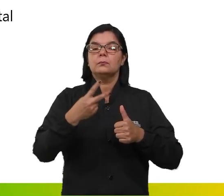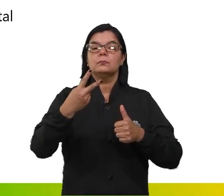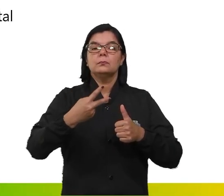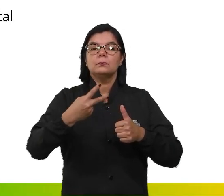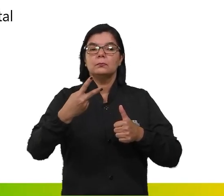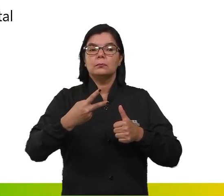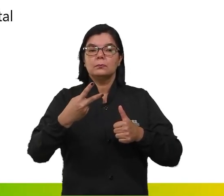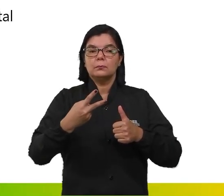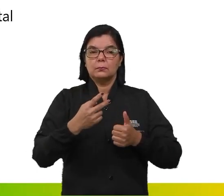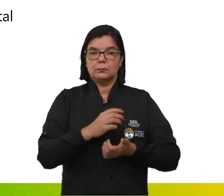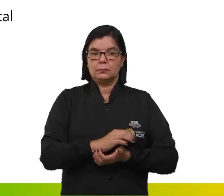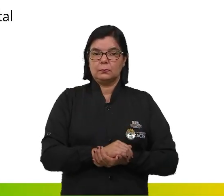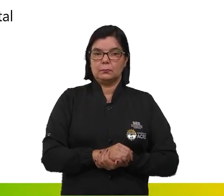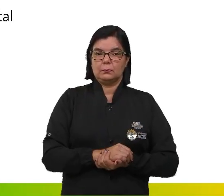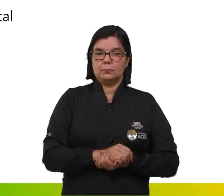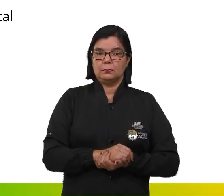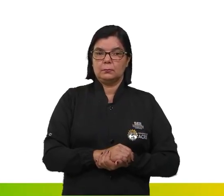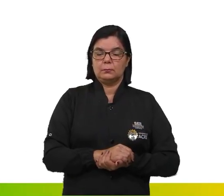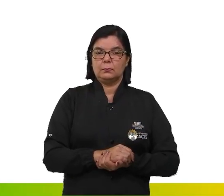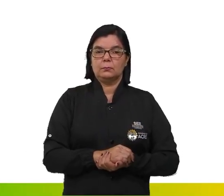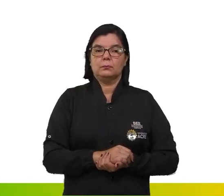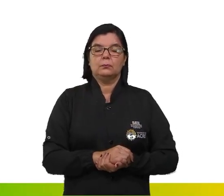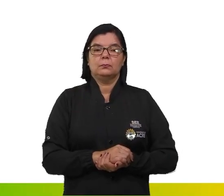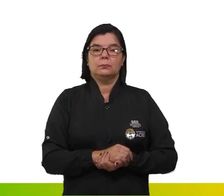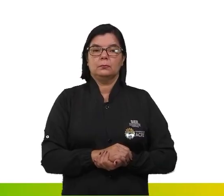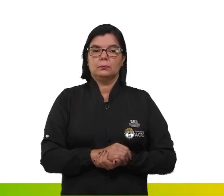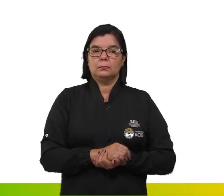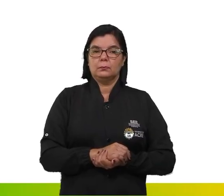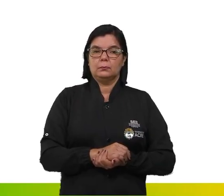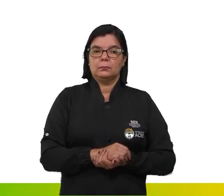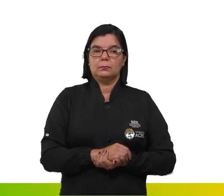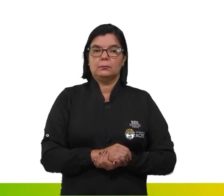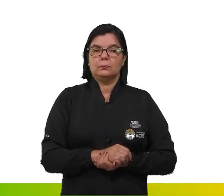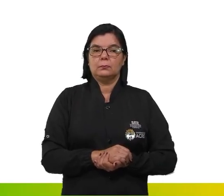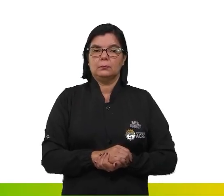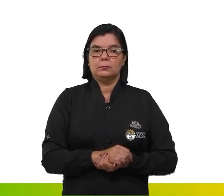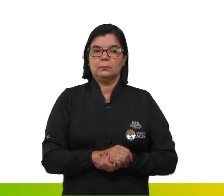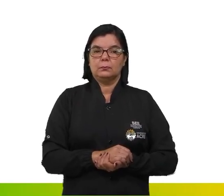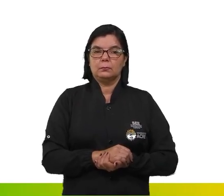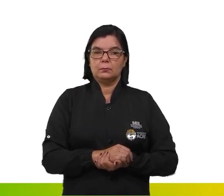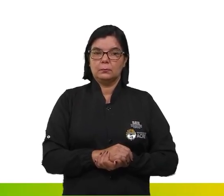terrenos? De cada terreno, ok.